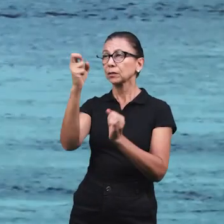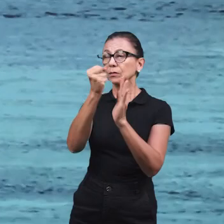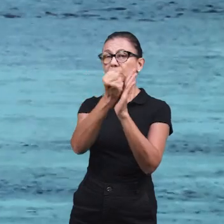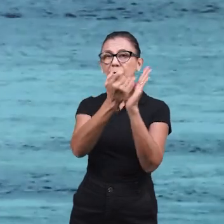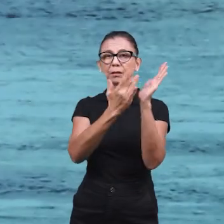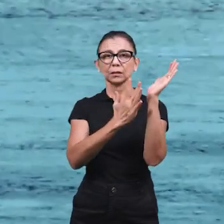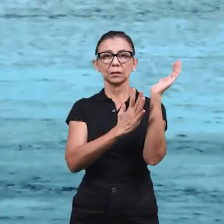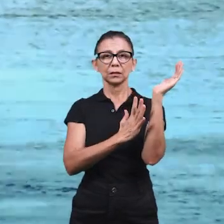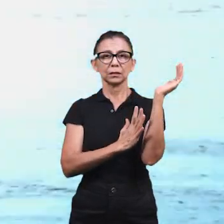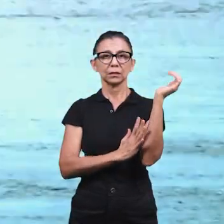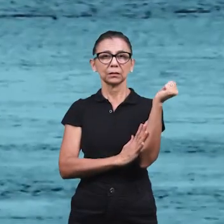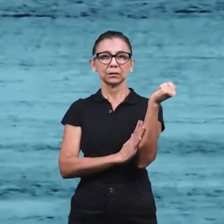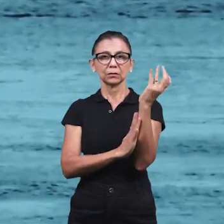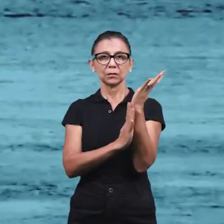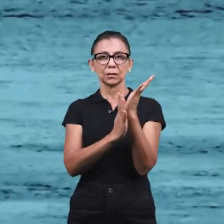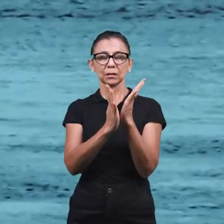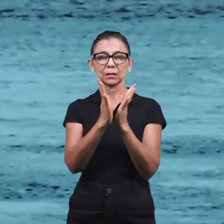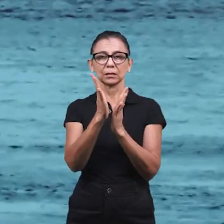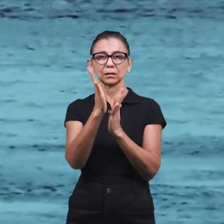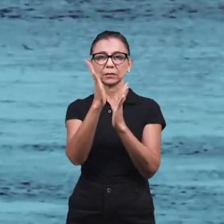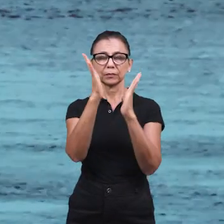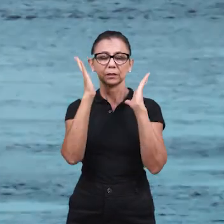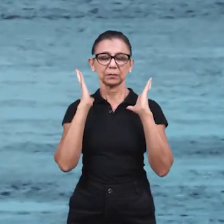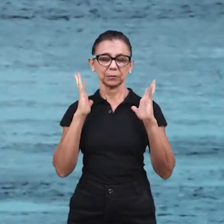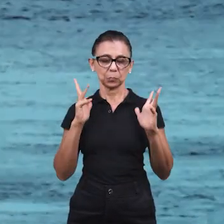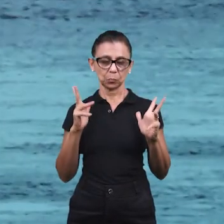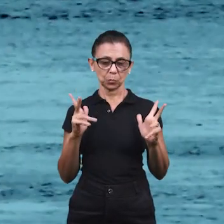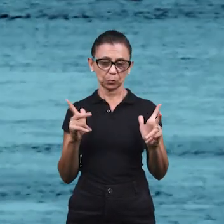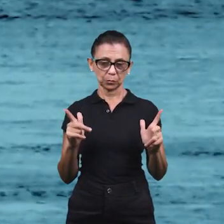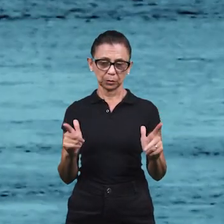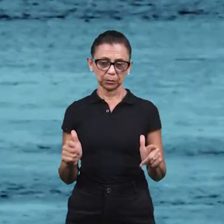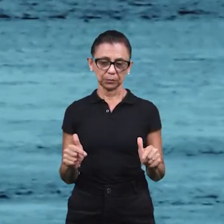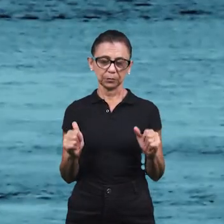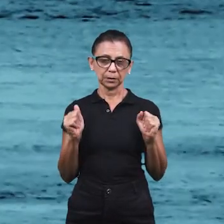derrama do Teu sangue